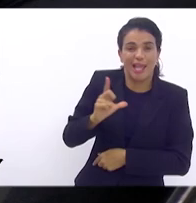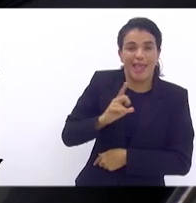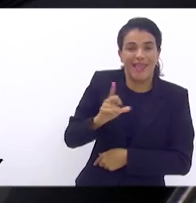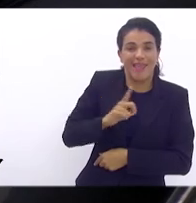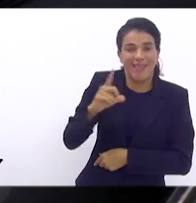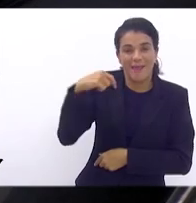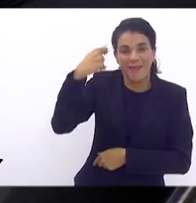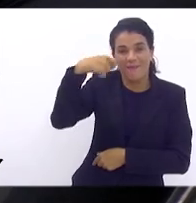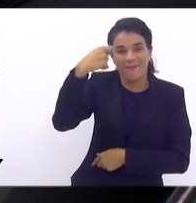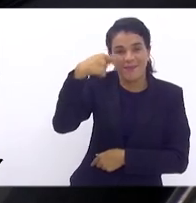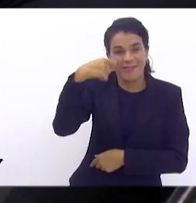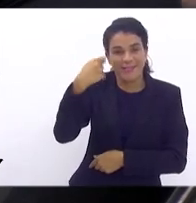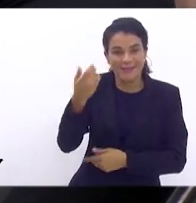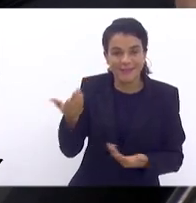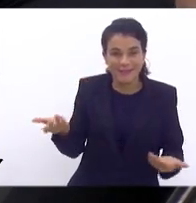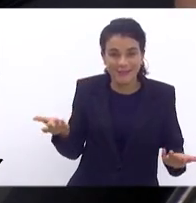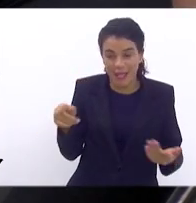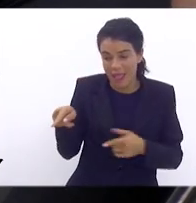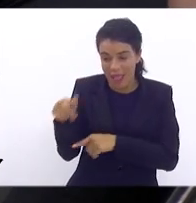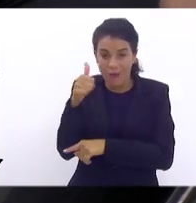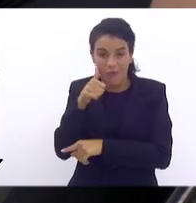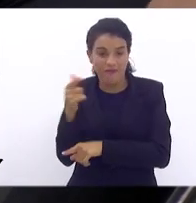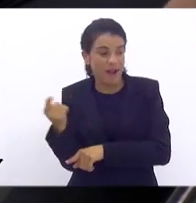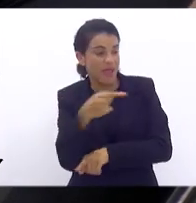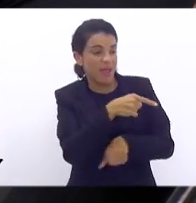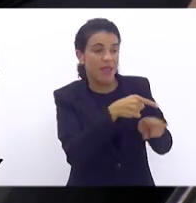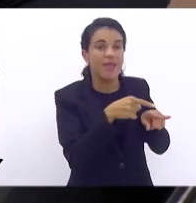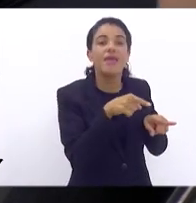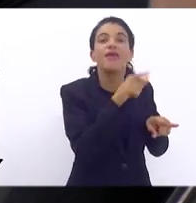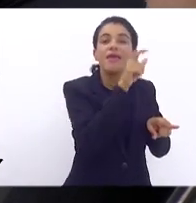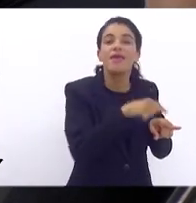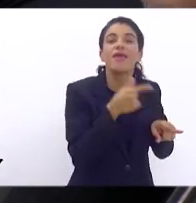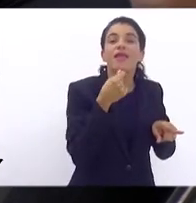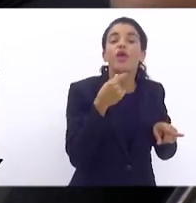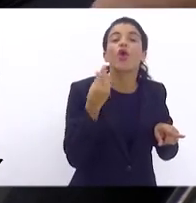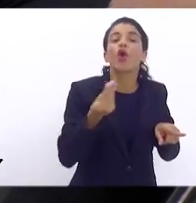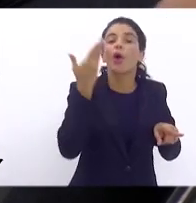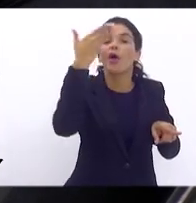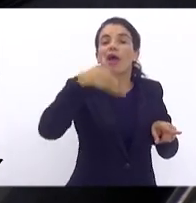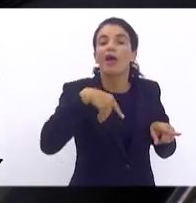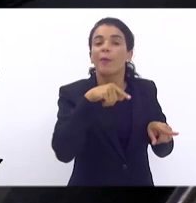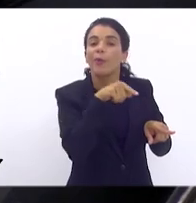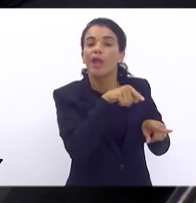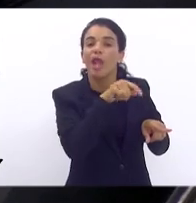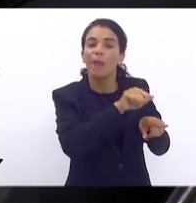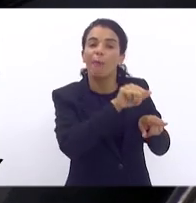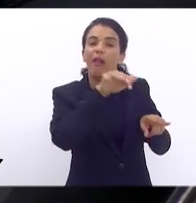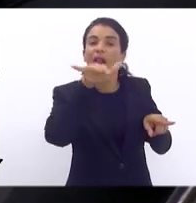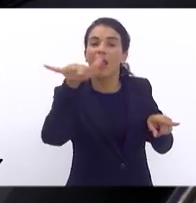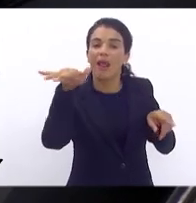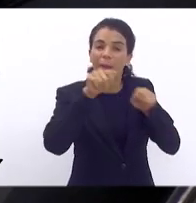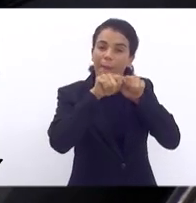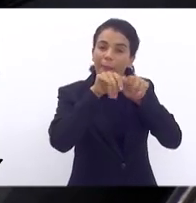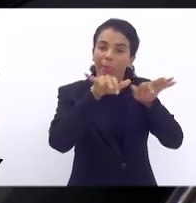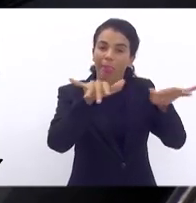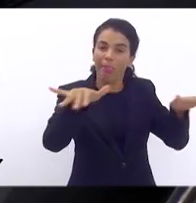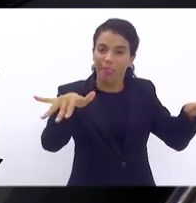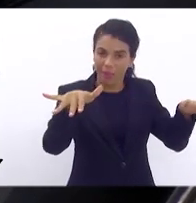né mas ela ela vai falar foi ele e como é que ela vai provar que foi ele que que